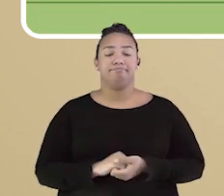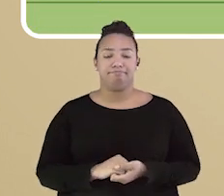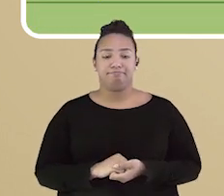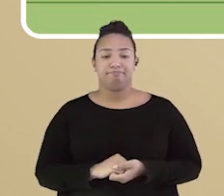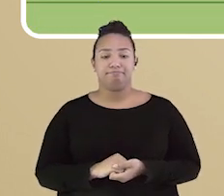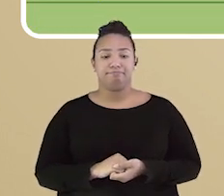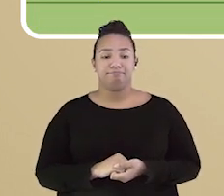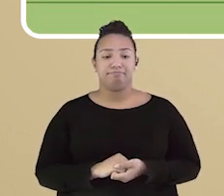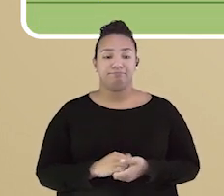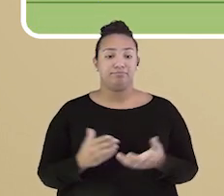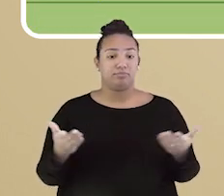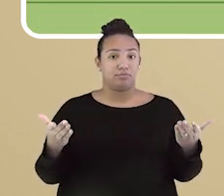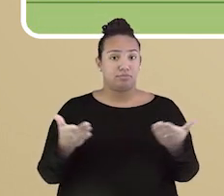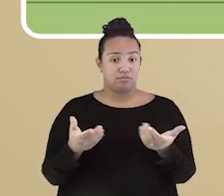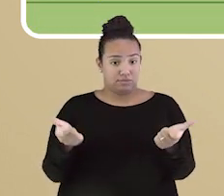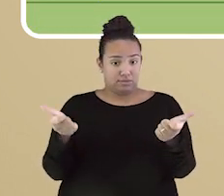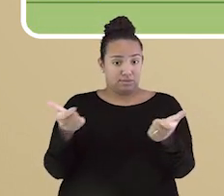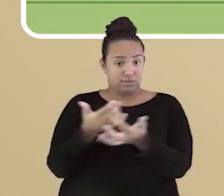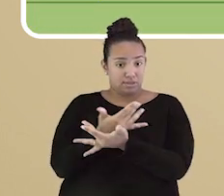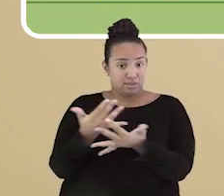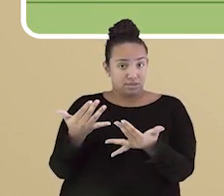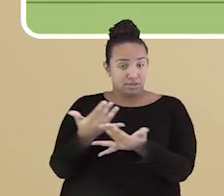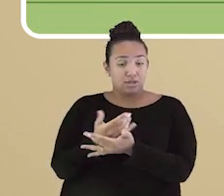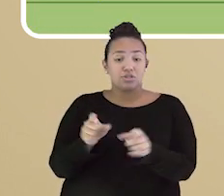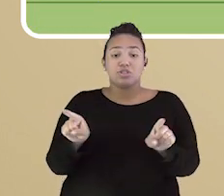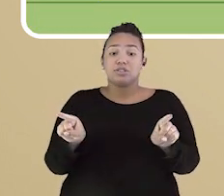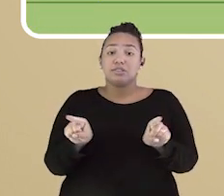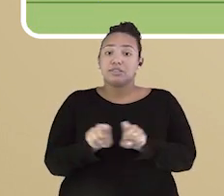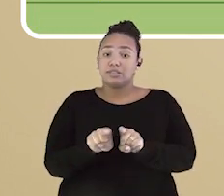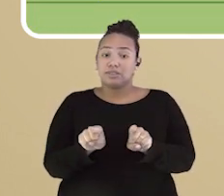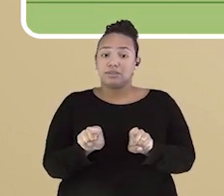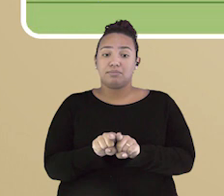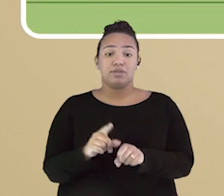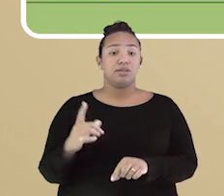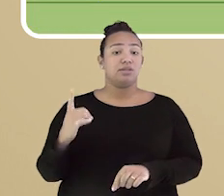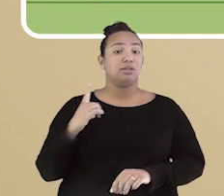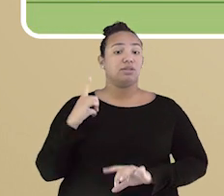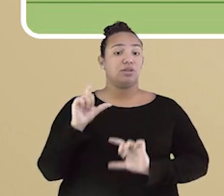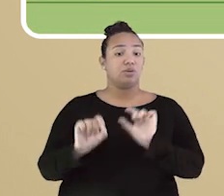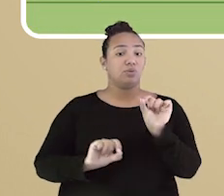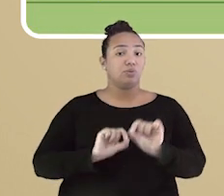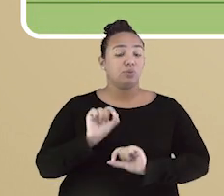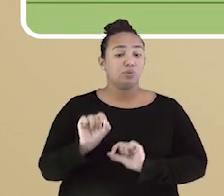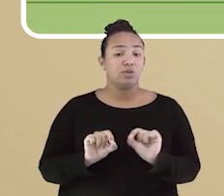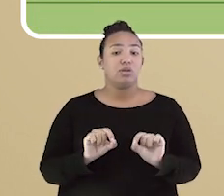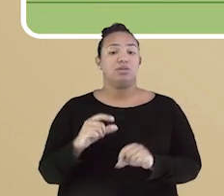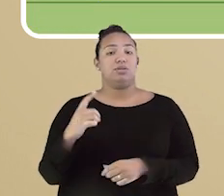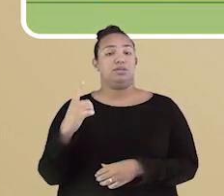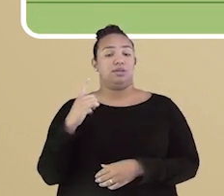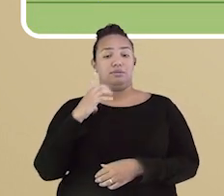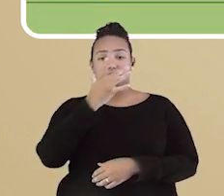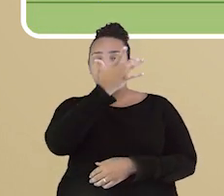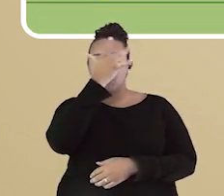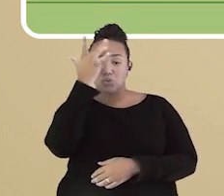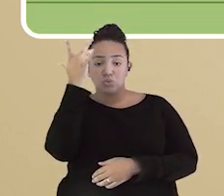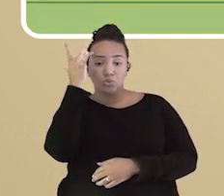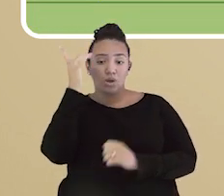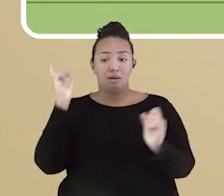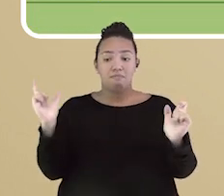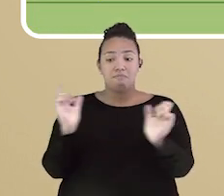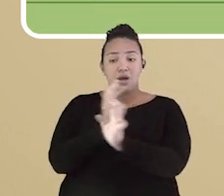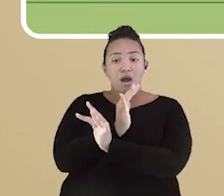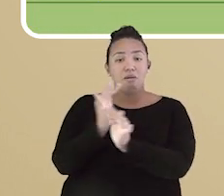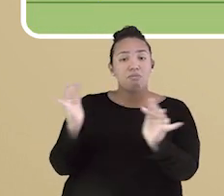zonas urbanas, também existe um grande número de ruas, avenidas e a quantidade de pessoas passando pela rua todos